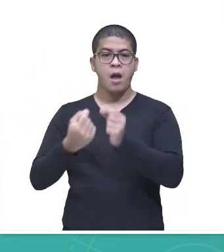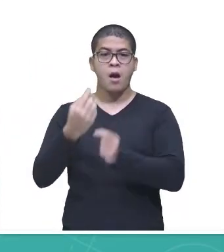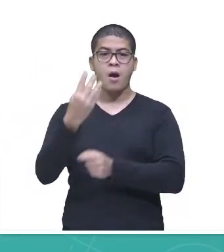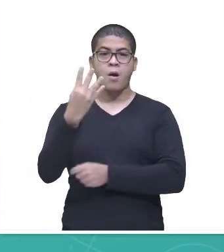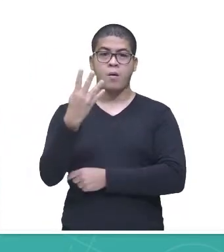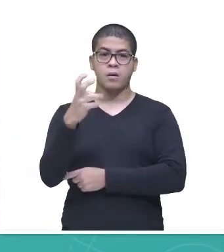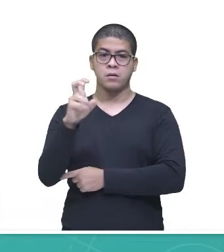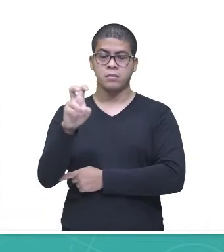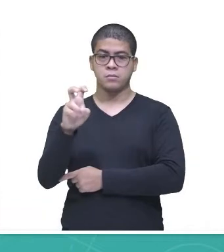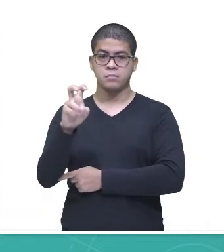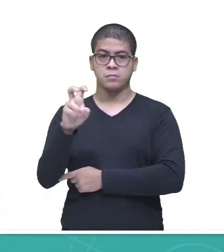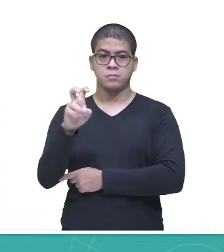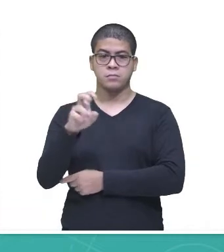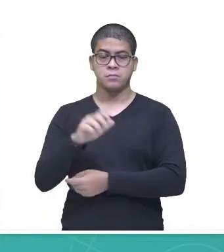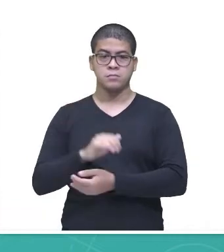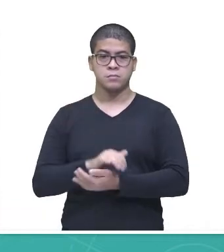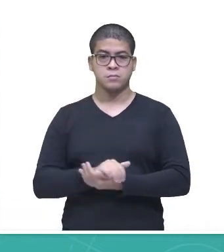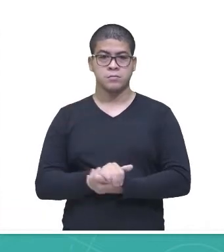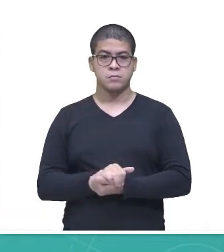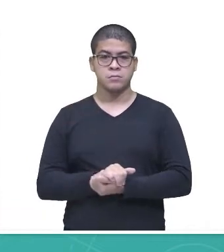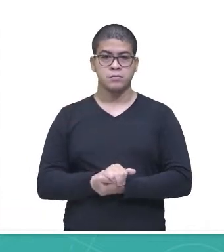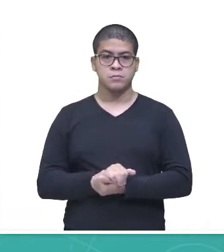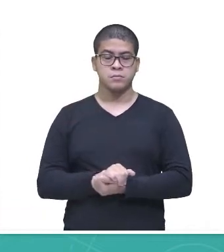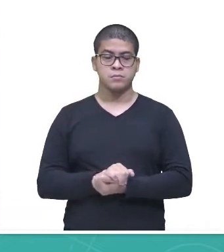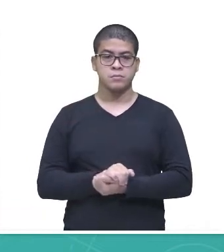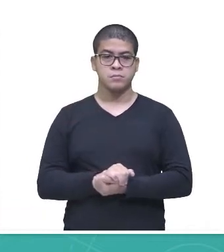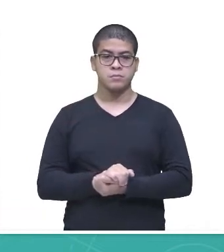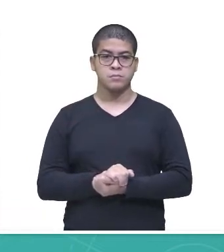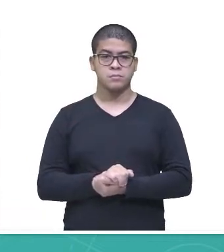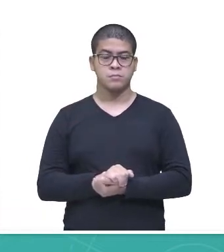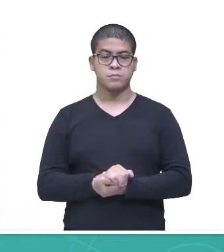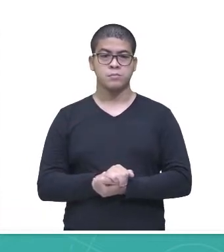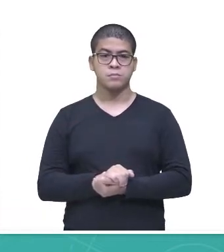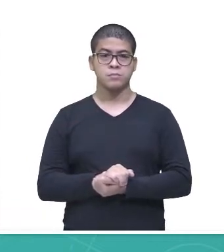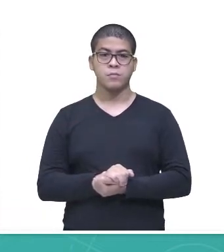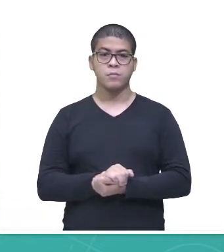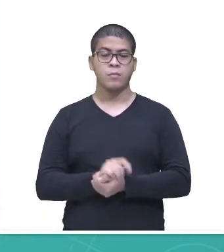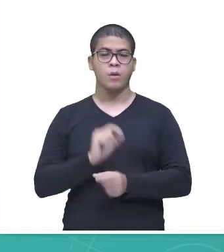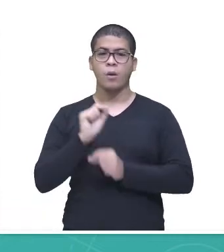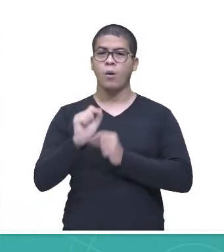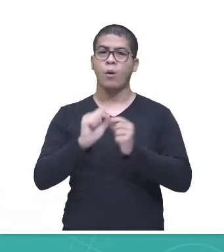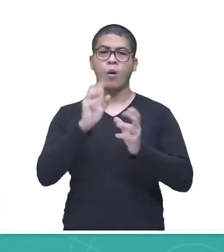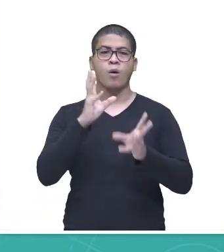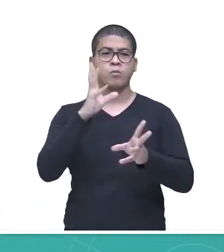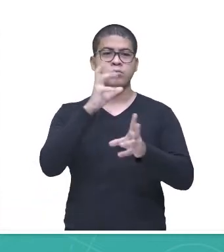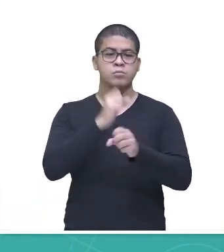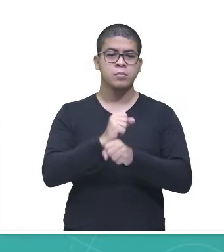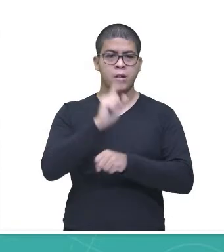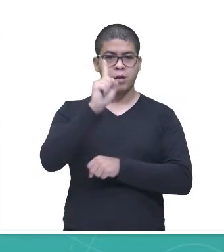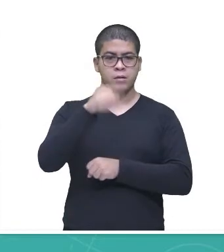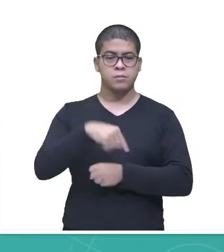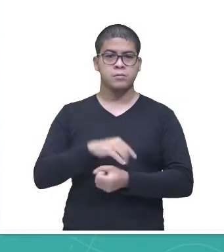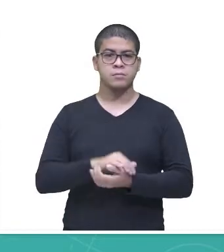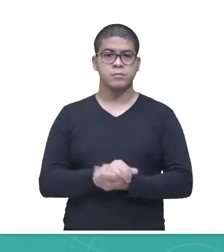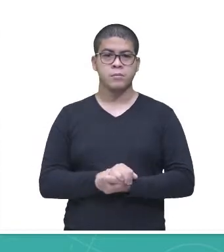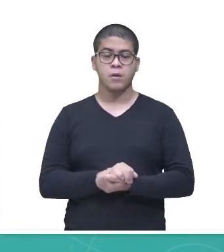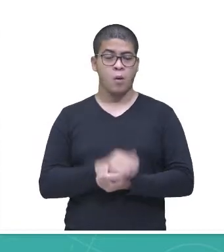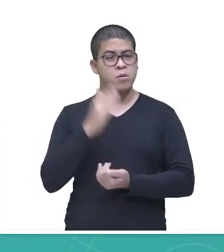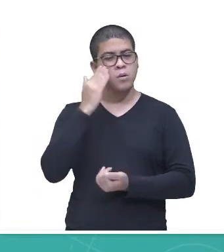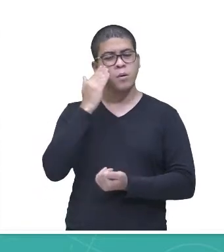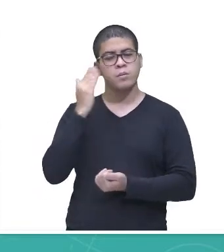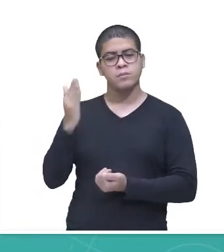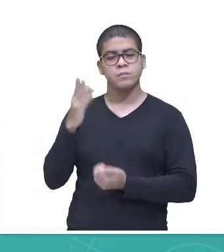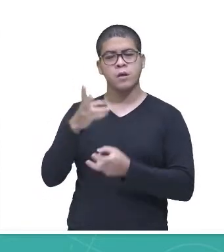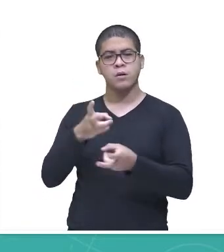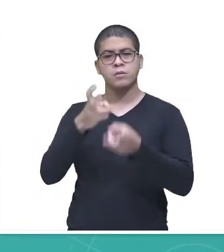E 7 menos 3, que é 4. E a gente obtém 45 graus. Então, vejam